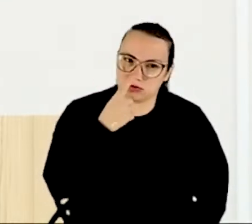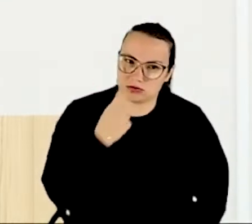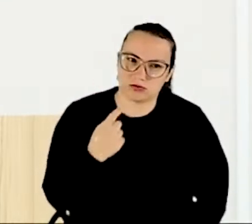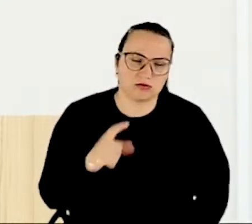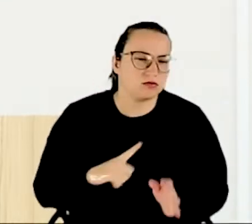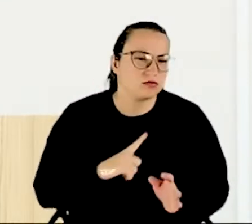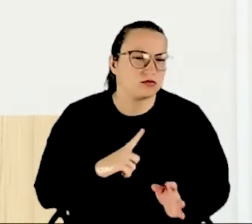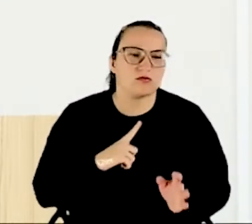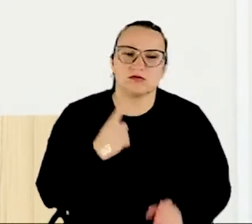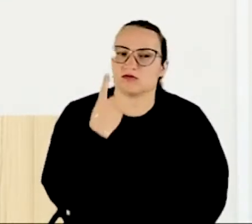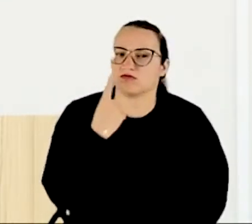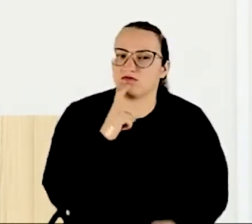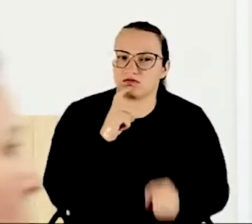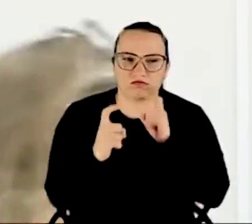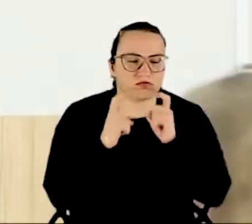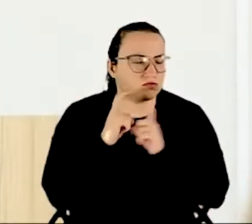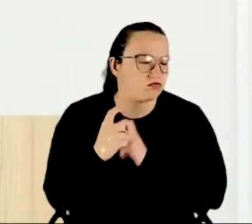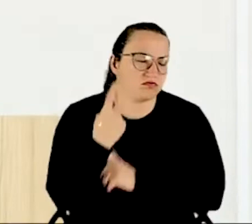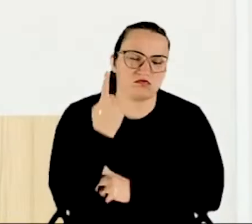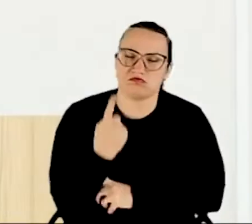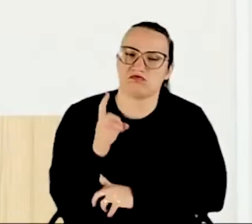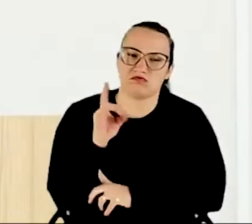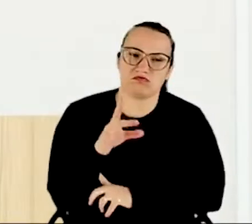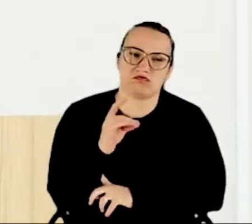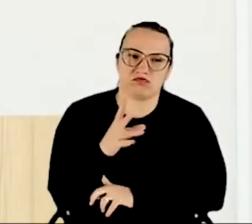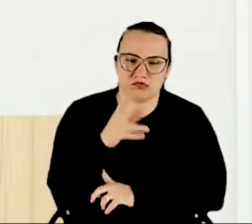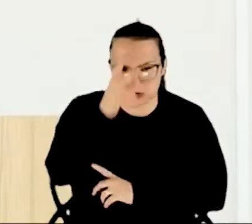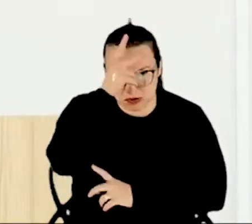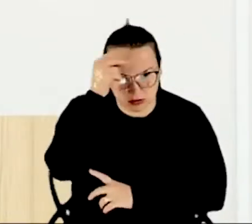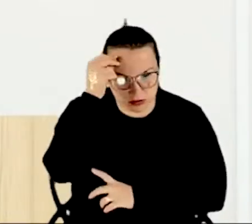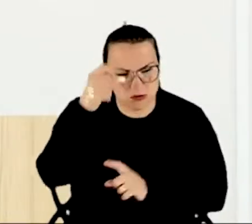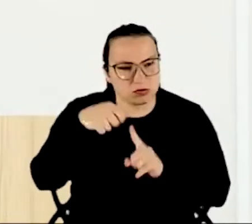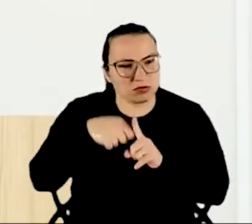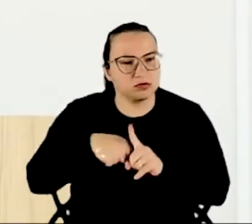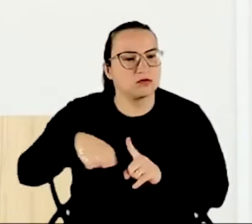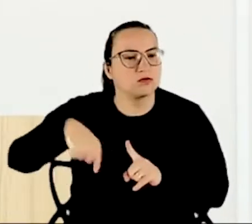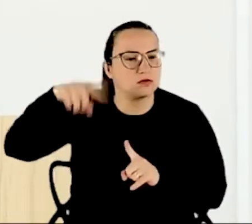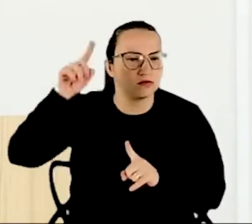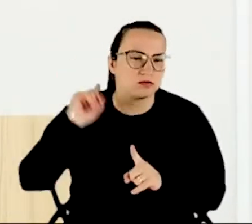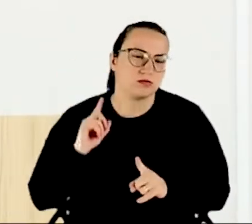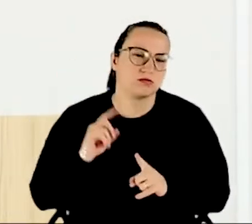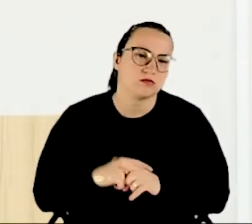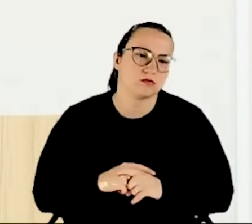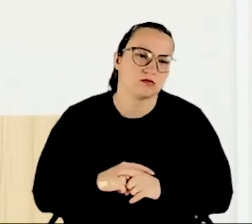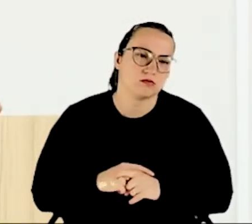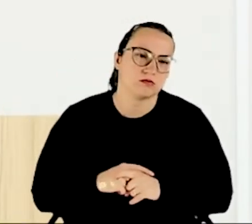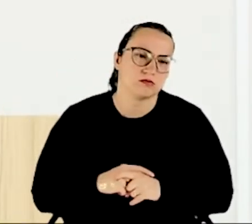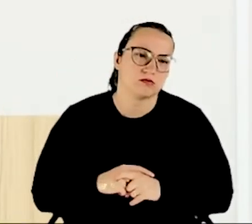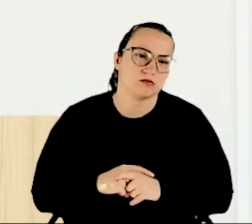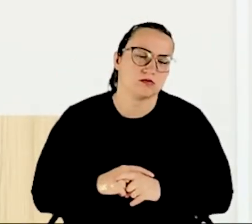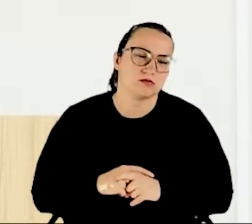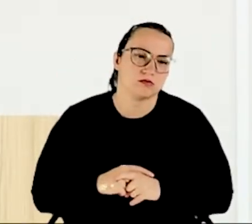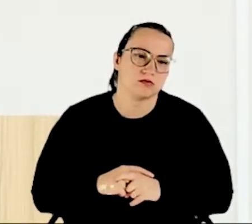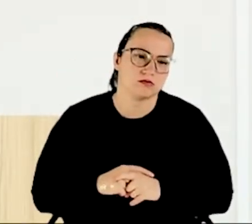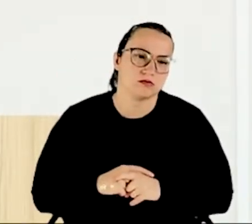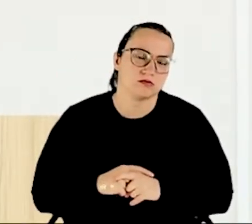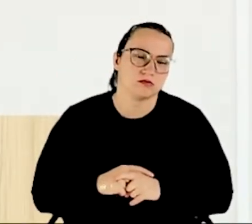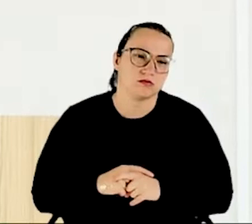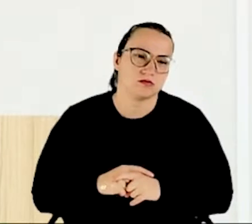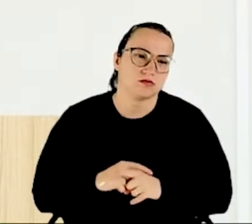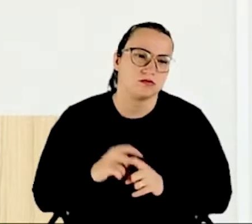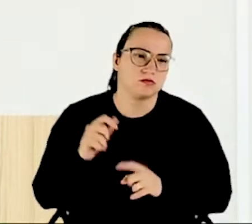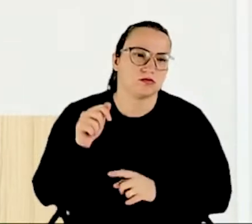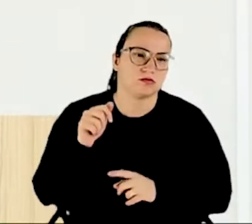só no Executivo, se não me falha a memória, o mês passado, umas duas, enfim. E a